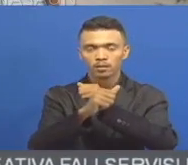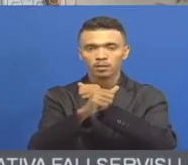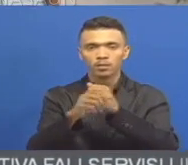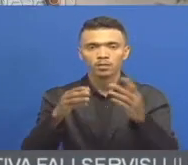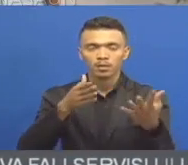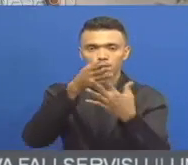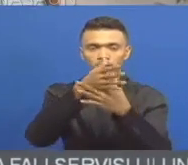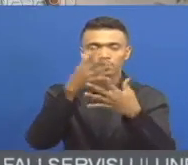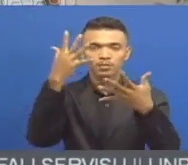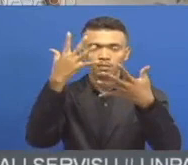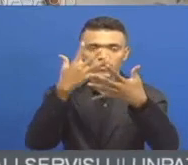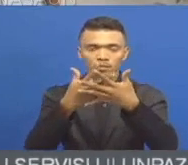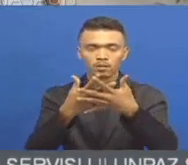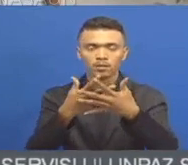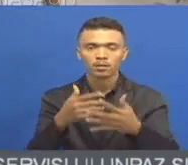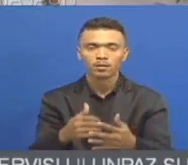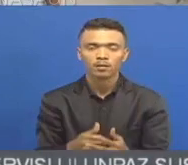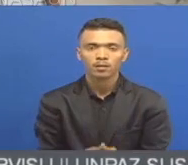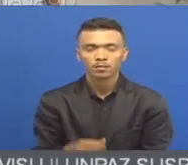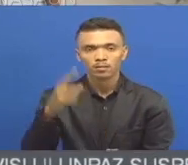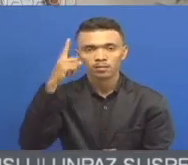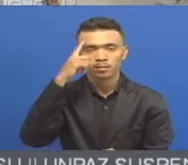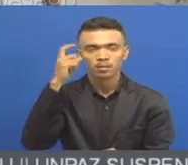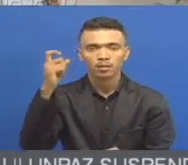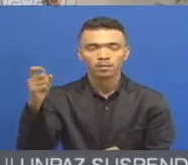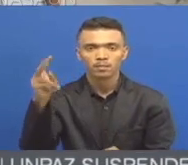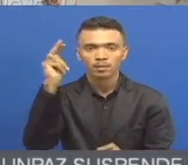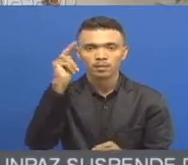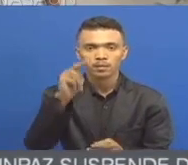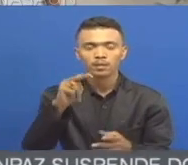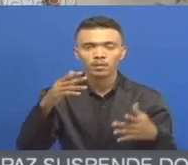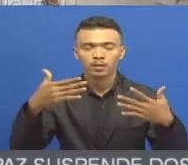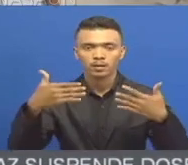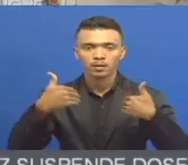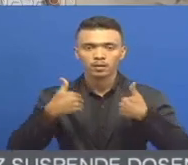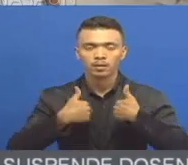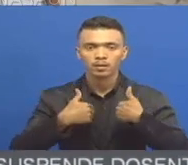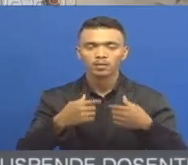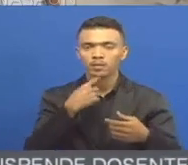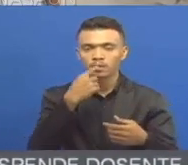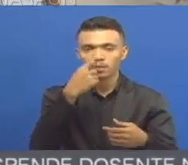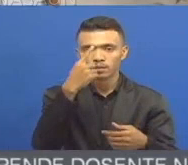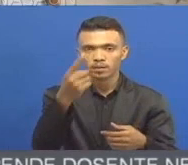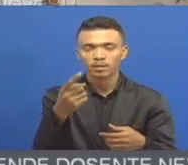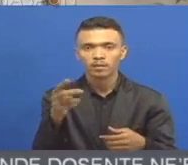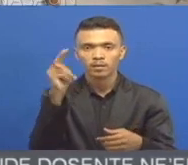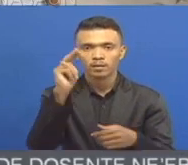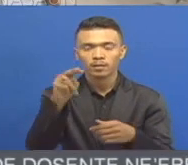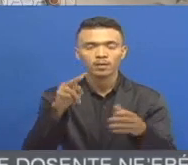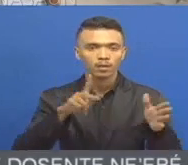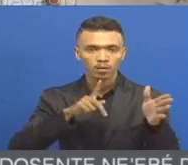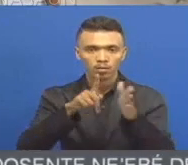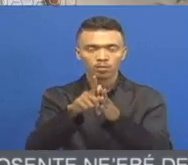uma prisão preventiva. Está uma prisão preventiva, também, a Nia Rasik e a reconheceu que ataca a Nia Rasik, mas a